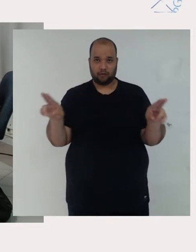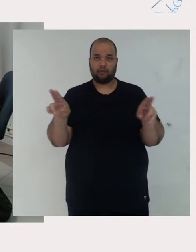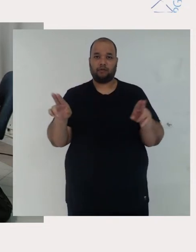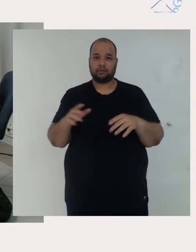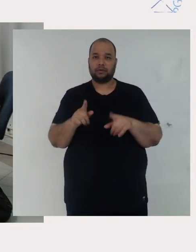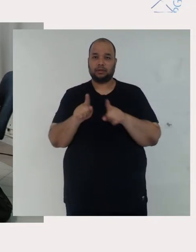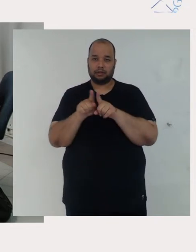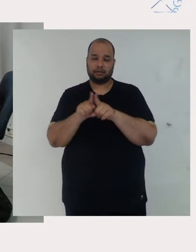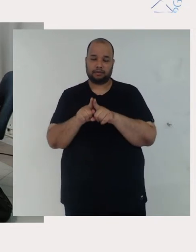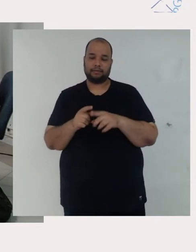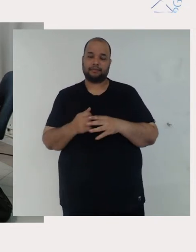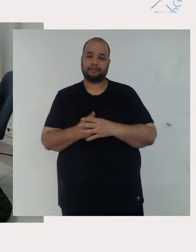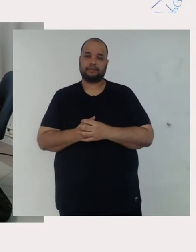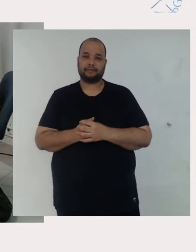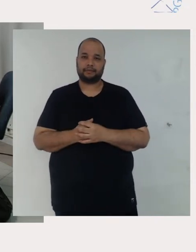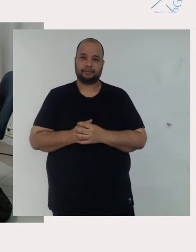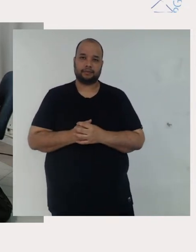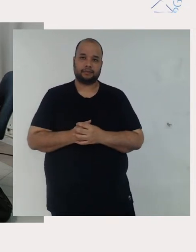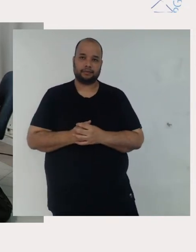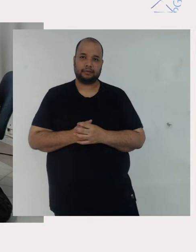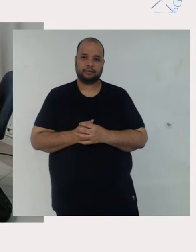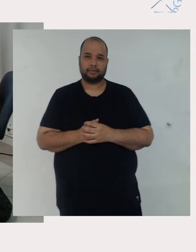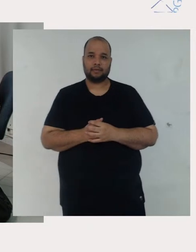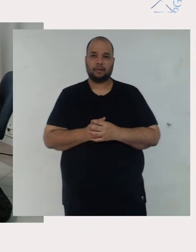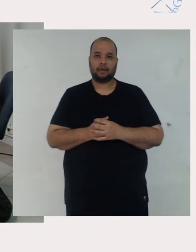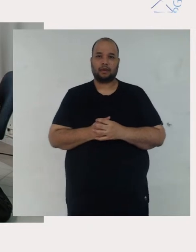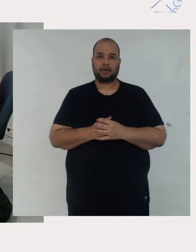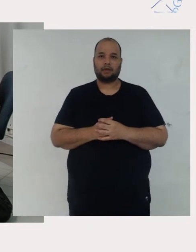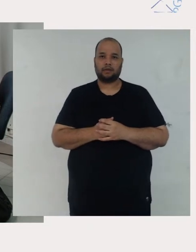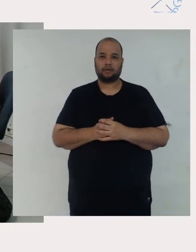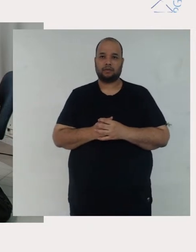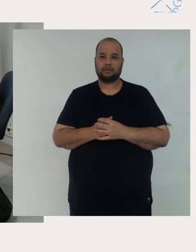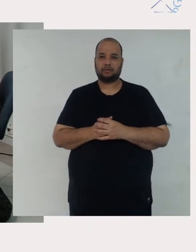período sanduíche na Università